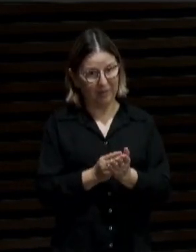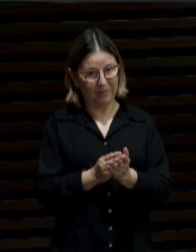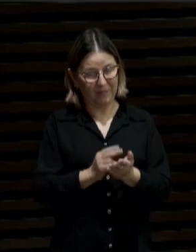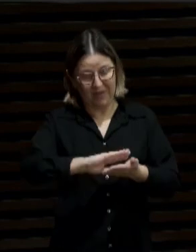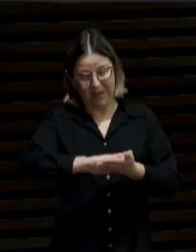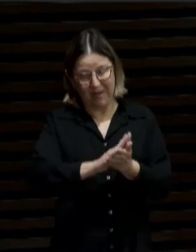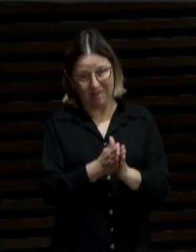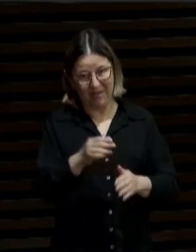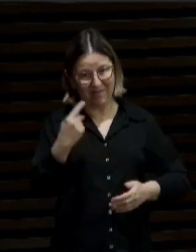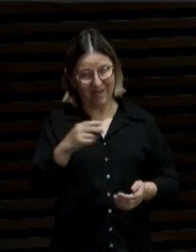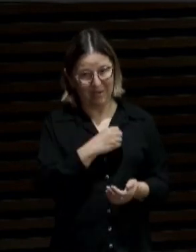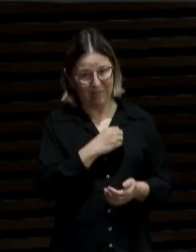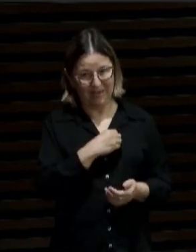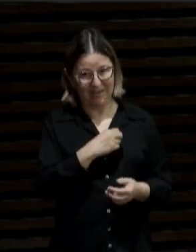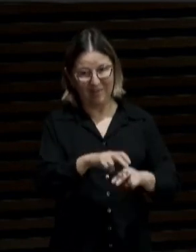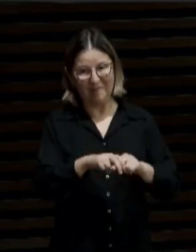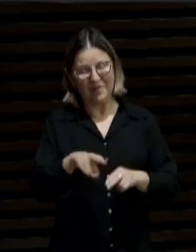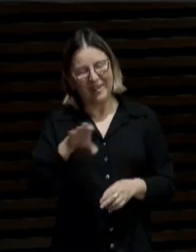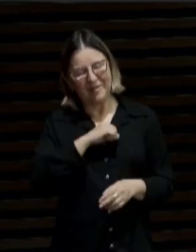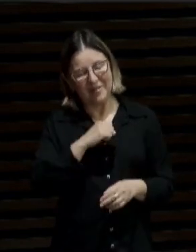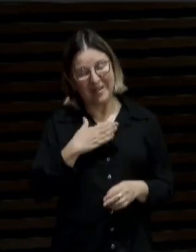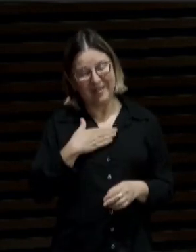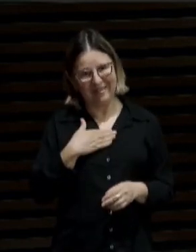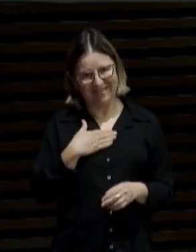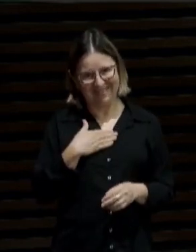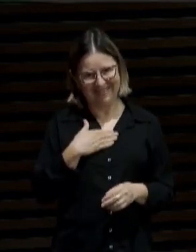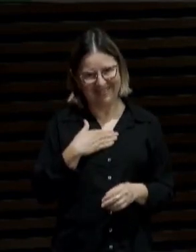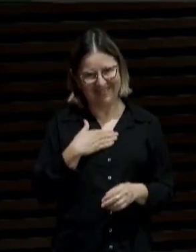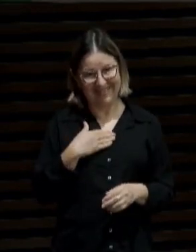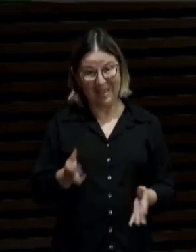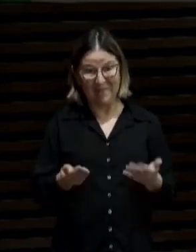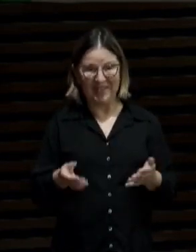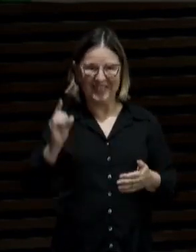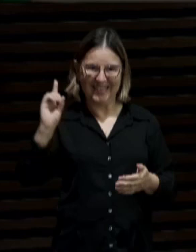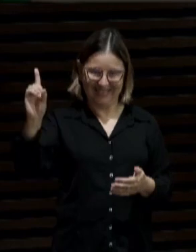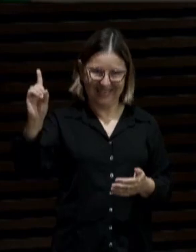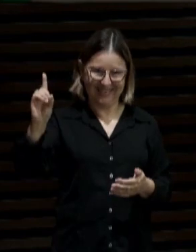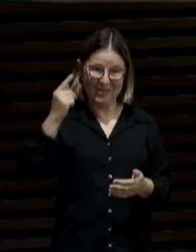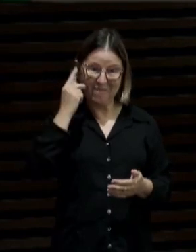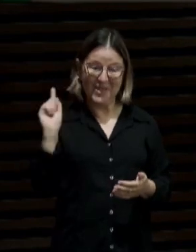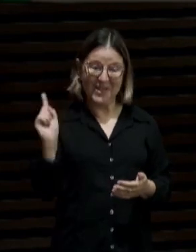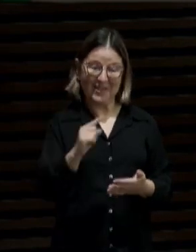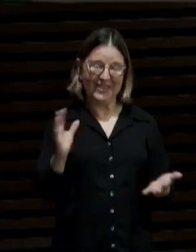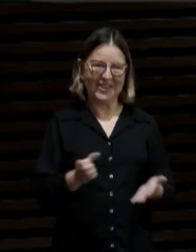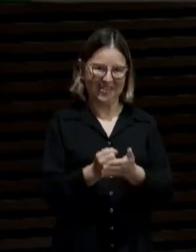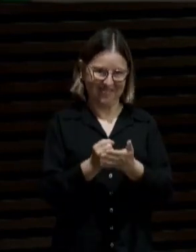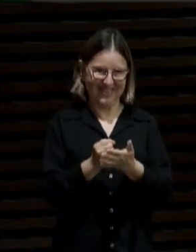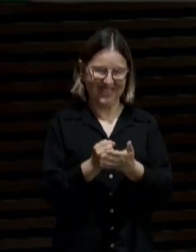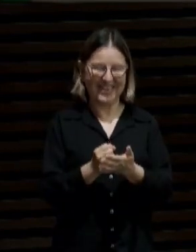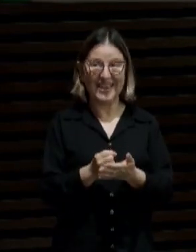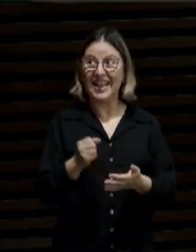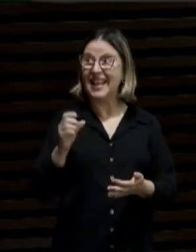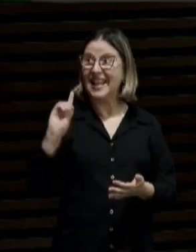lembro. A motivação de Deus para nos salvar é Ele mesmo. E eu não consigo